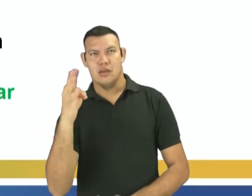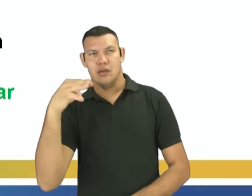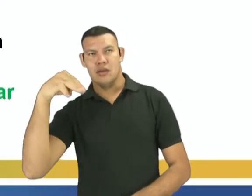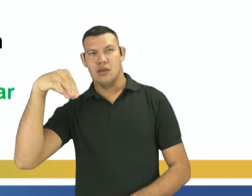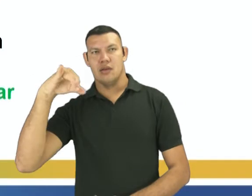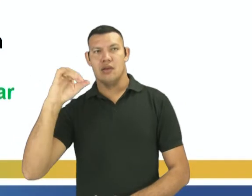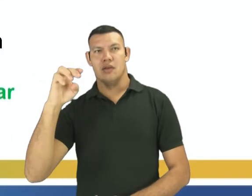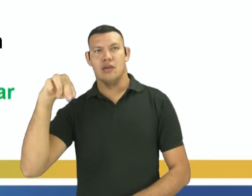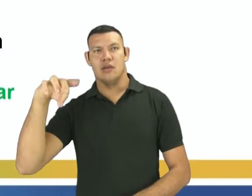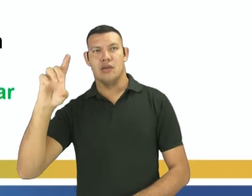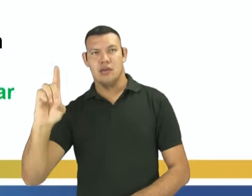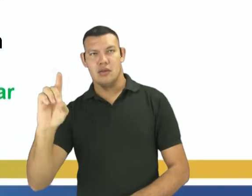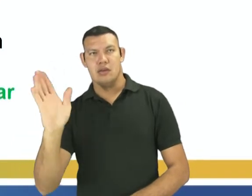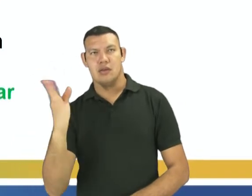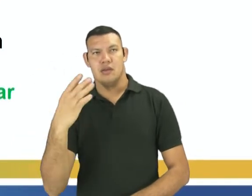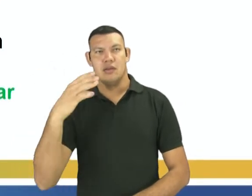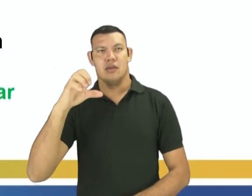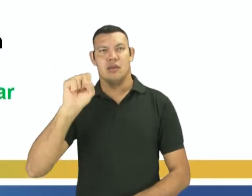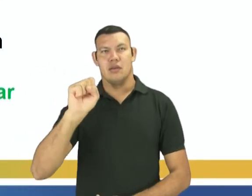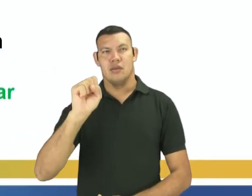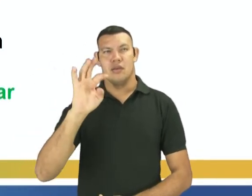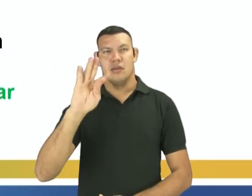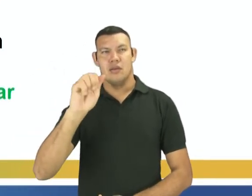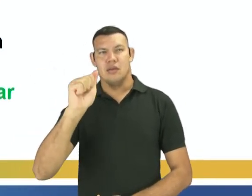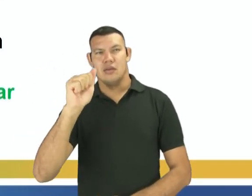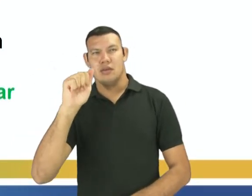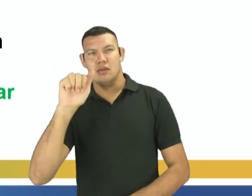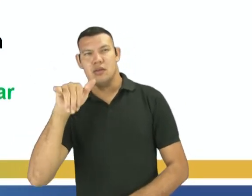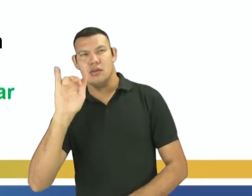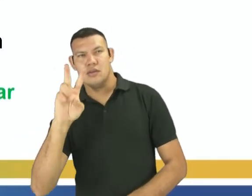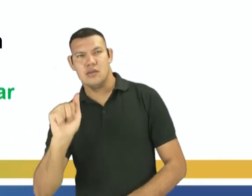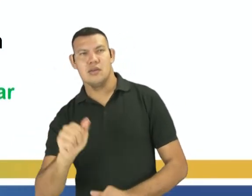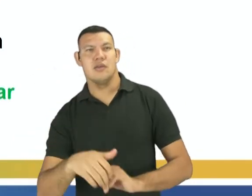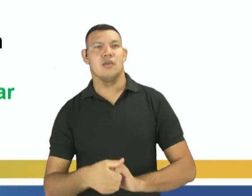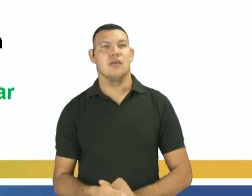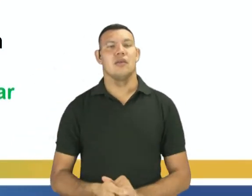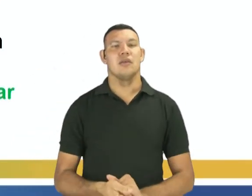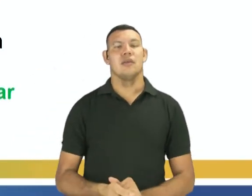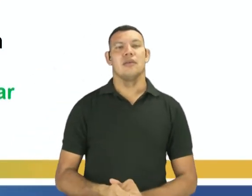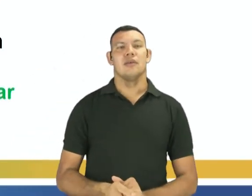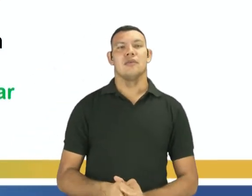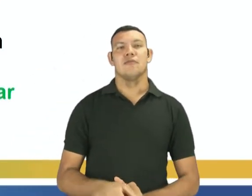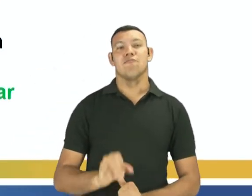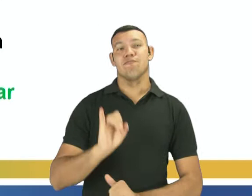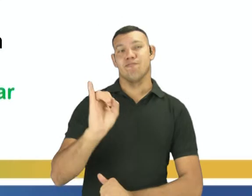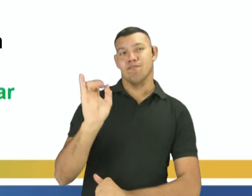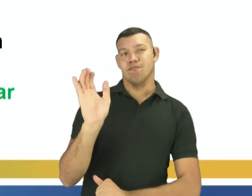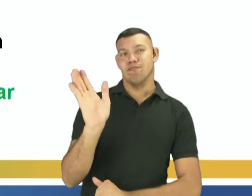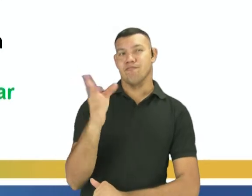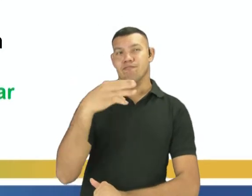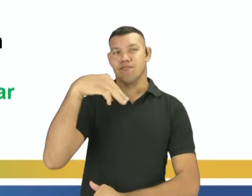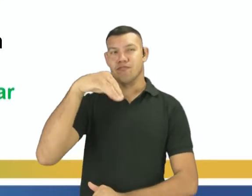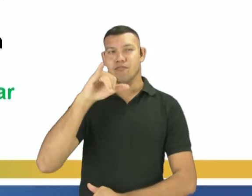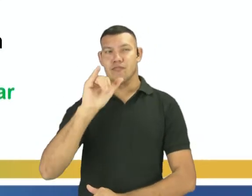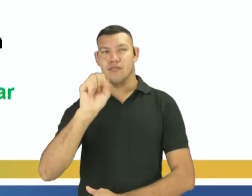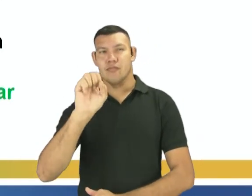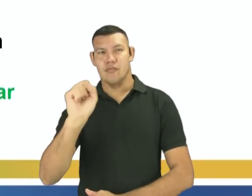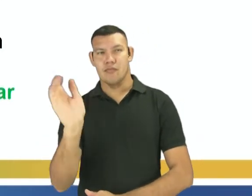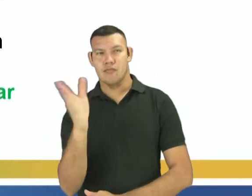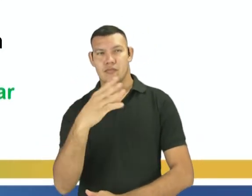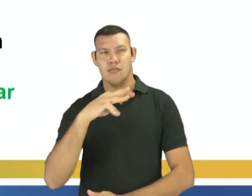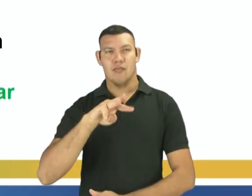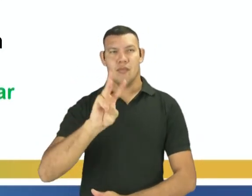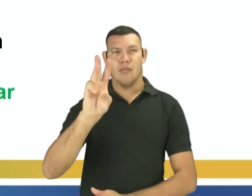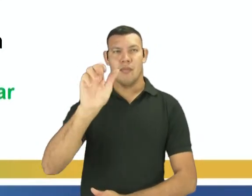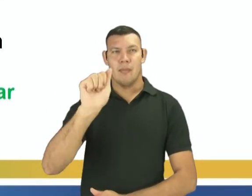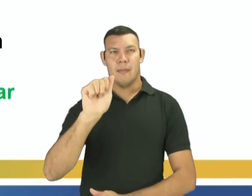miss, que é sentir falta, né, faltar. I miss walking in the park.